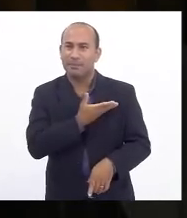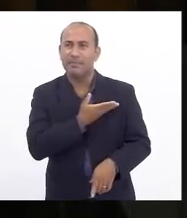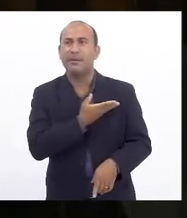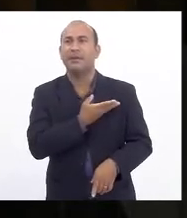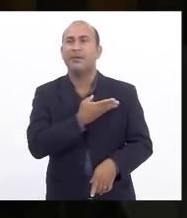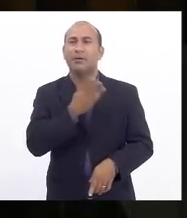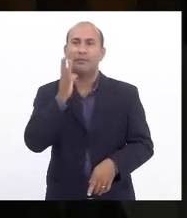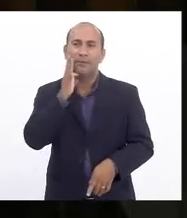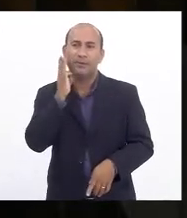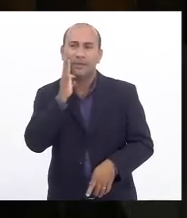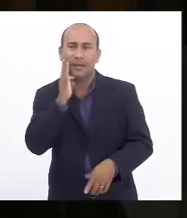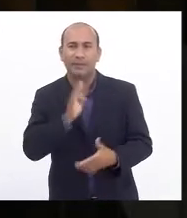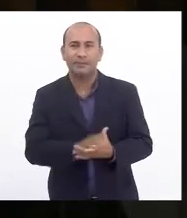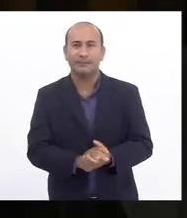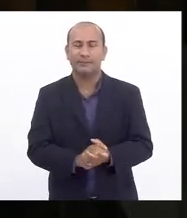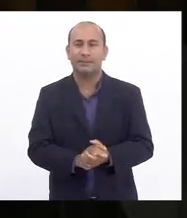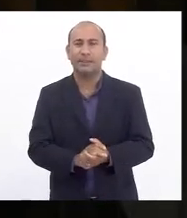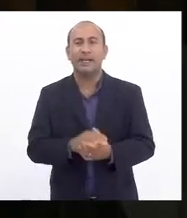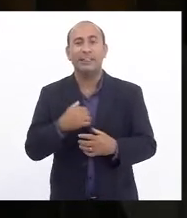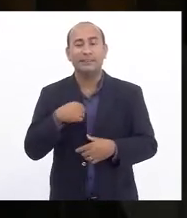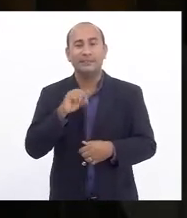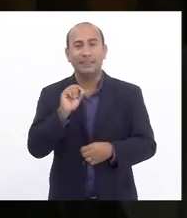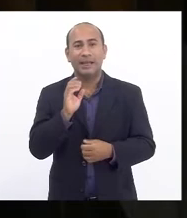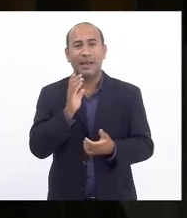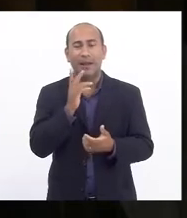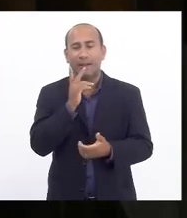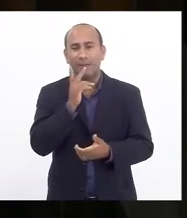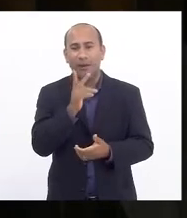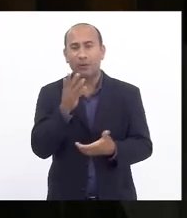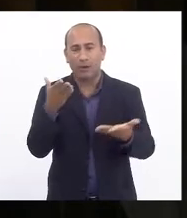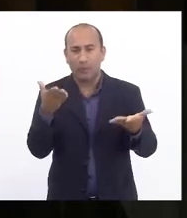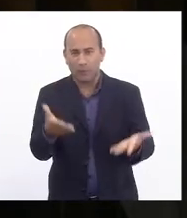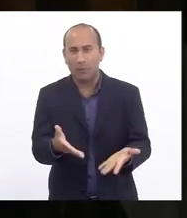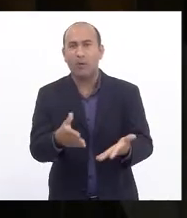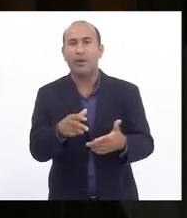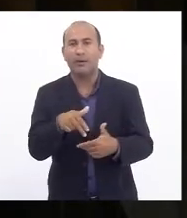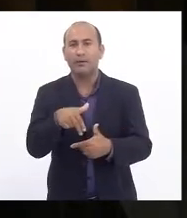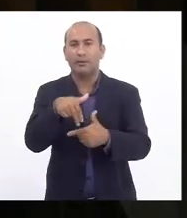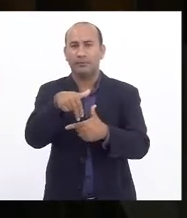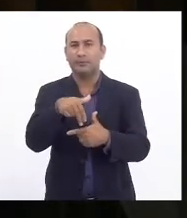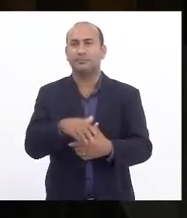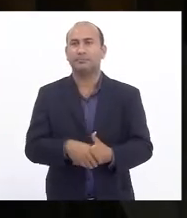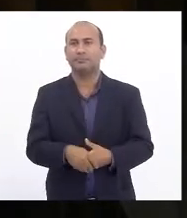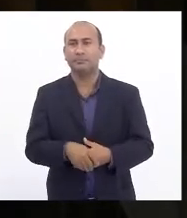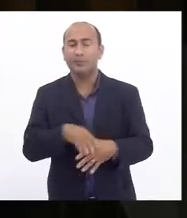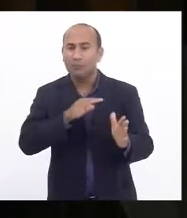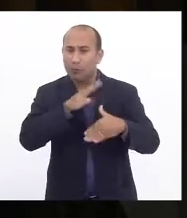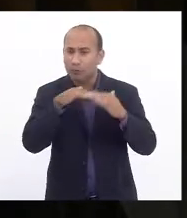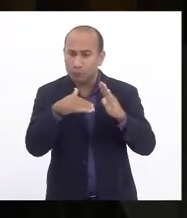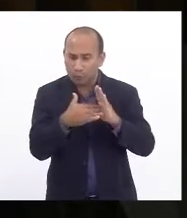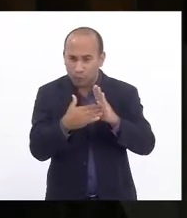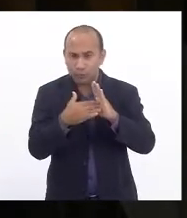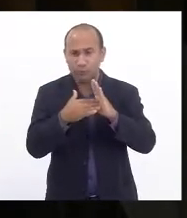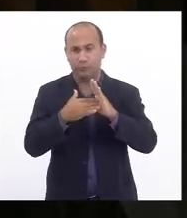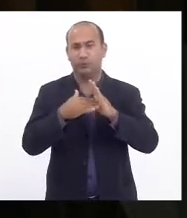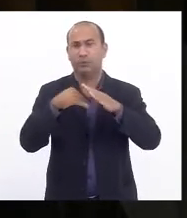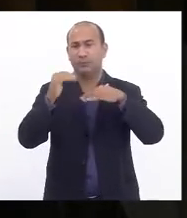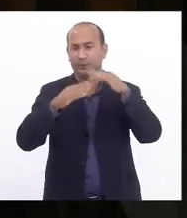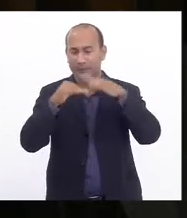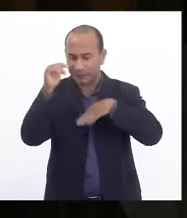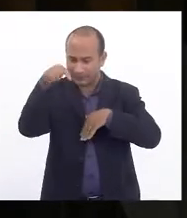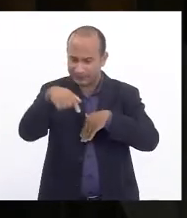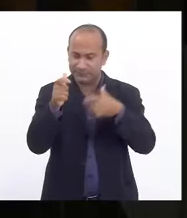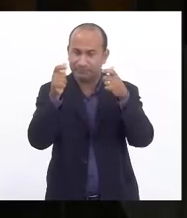waldeck Carneiro que acabou de utilizar aqui da fala também todos os profissionais dessa casa